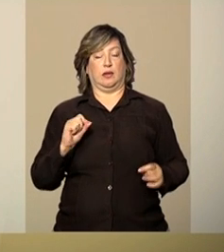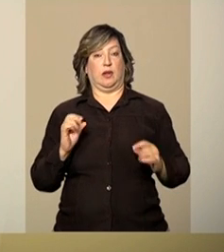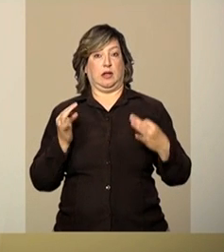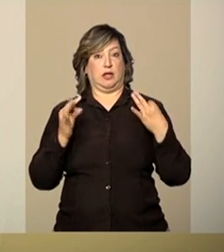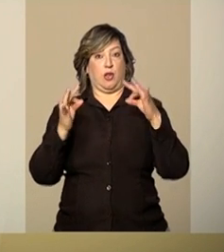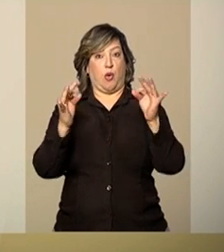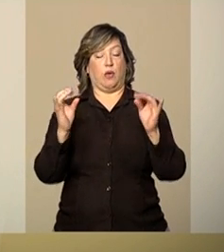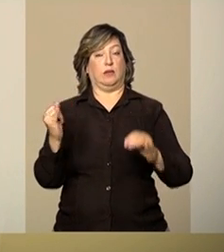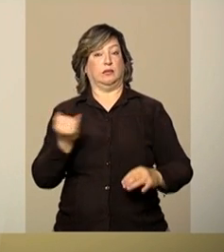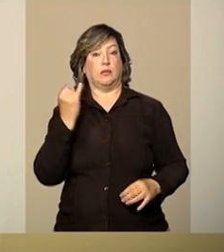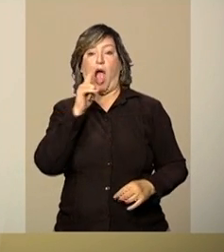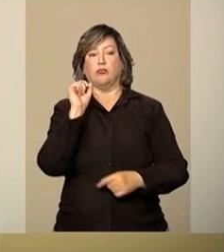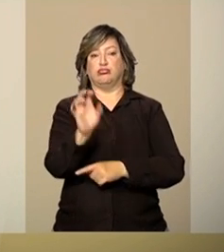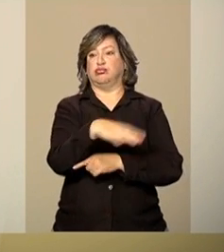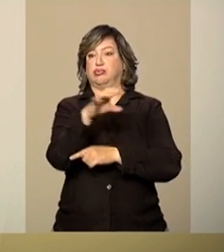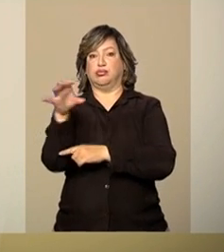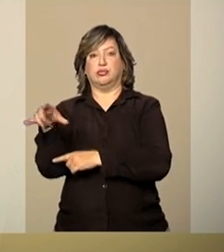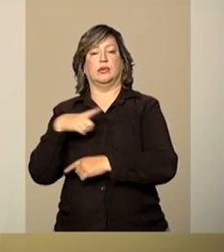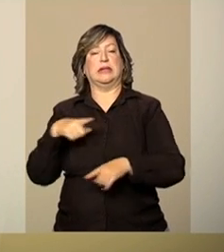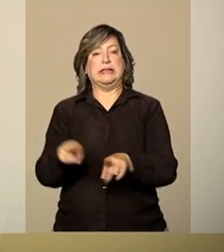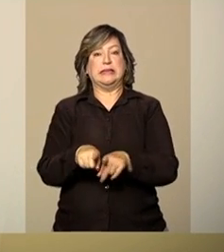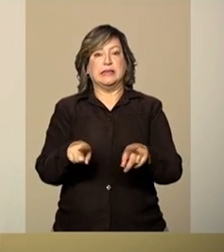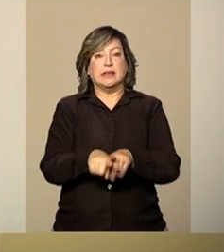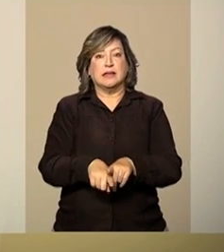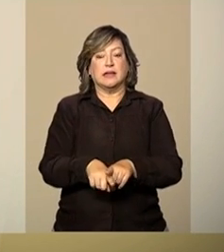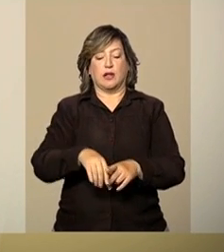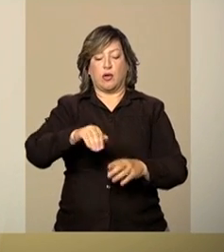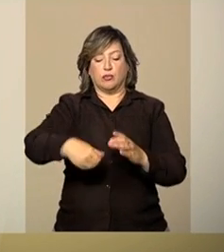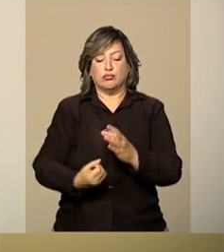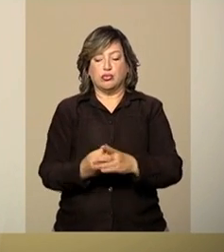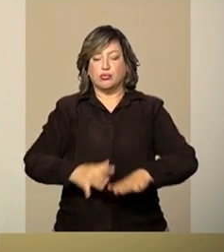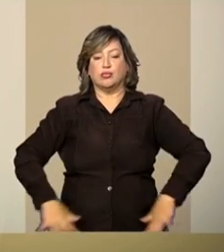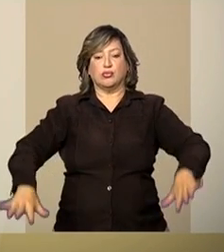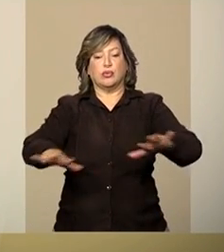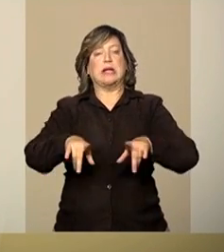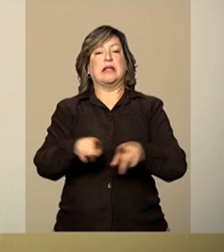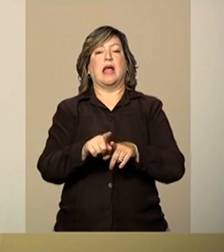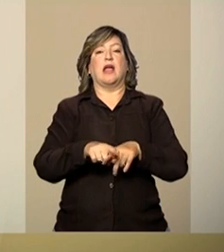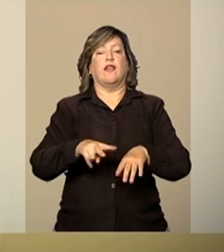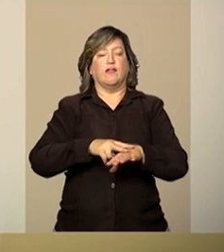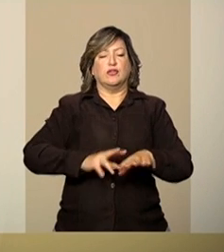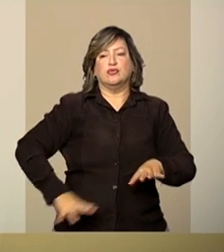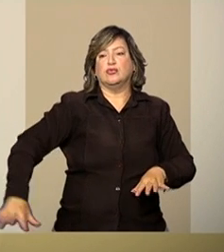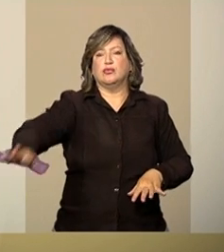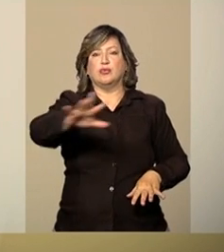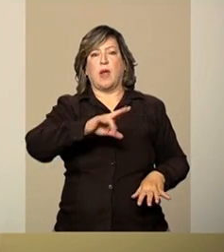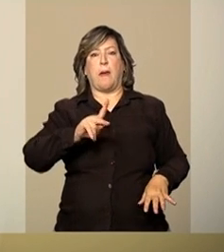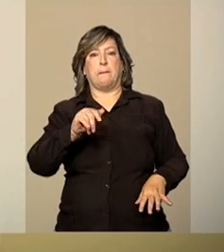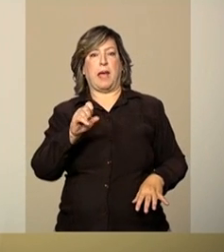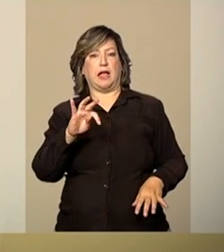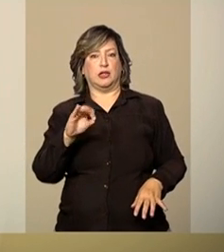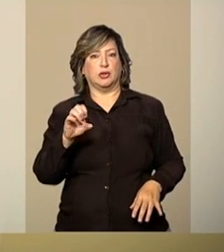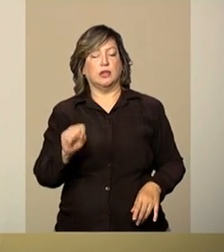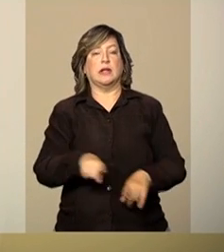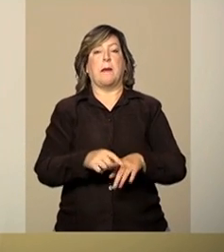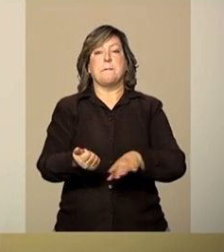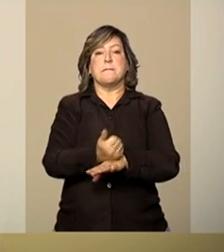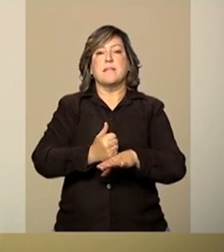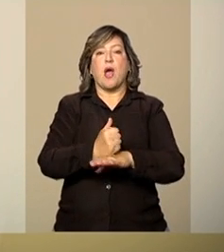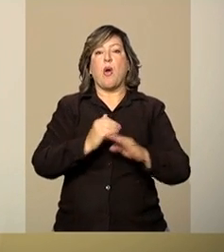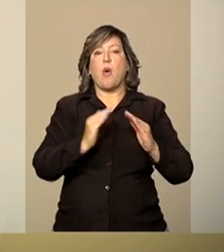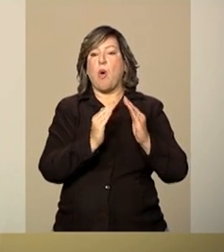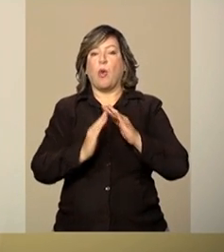dos sistemas de irrigação na recuperação do solo e das pastagens na melhoria das instalações ou na